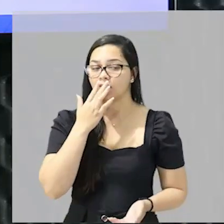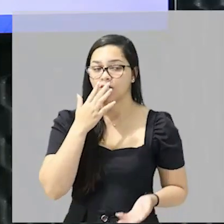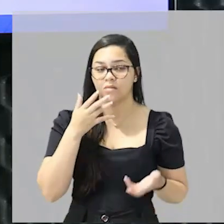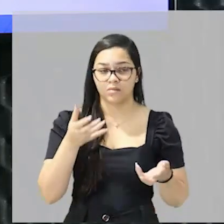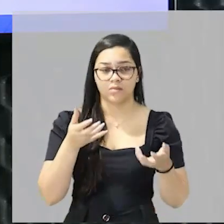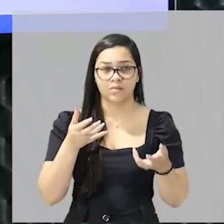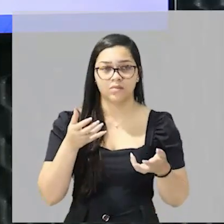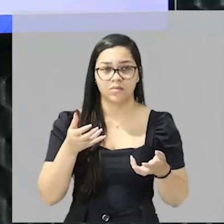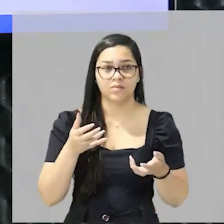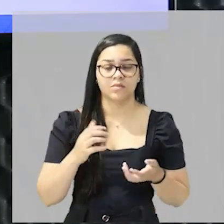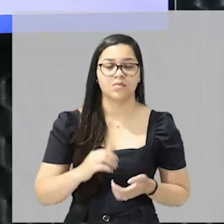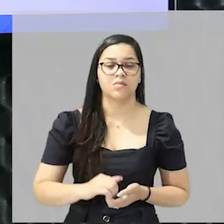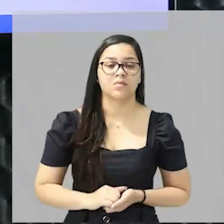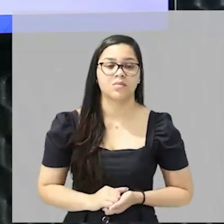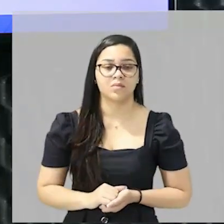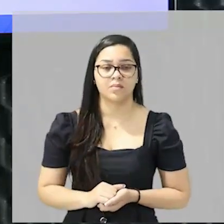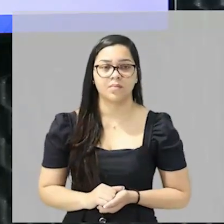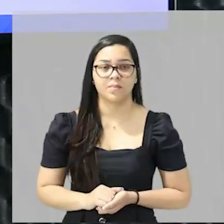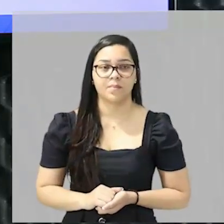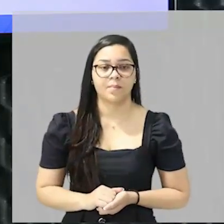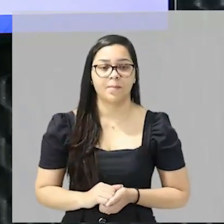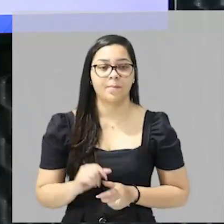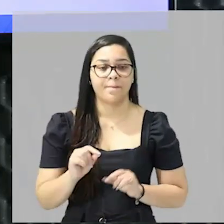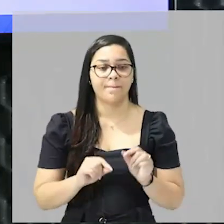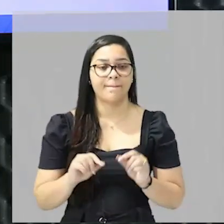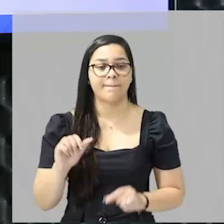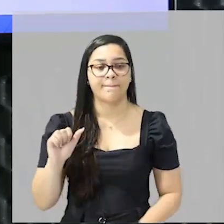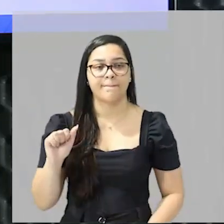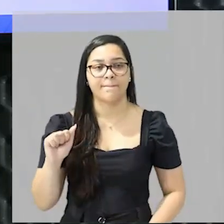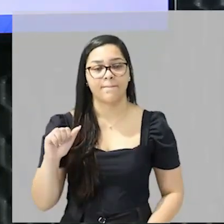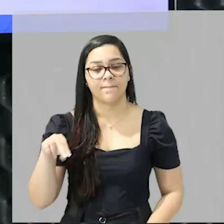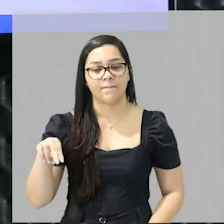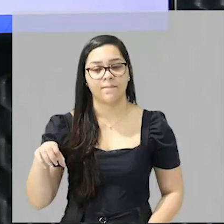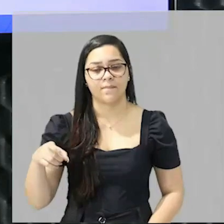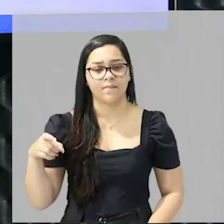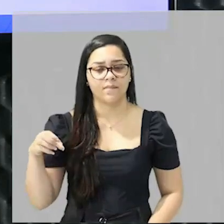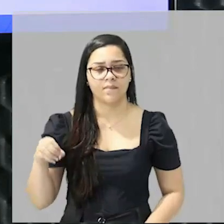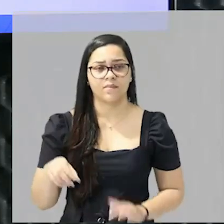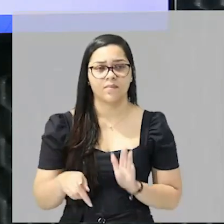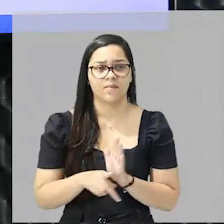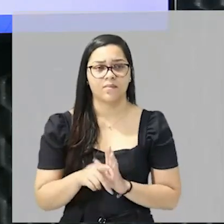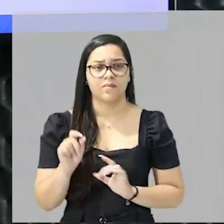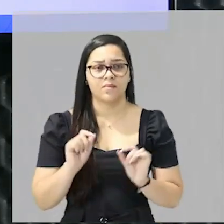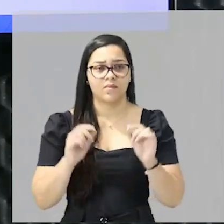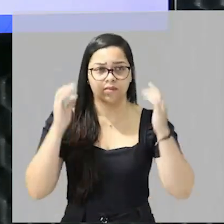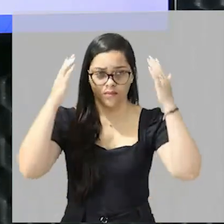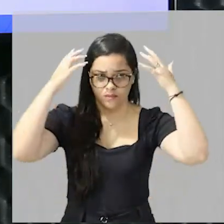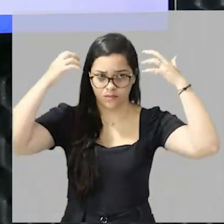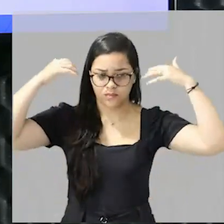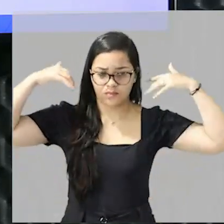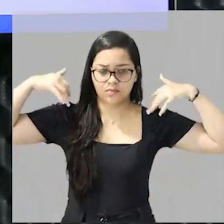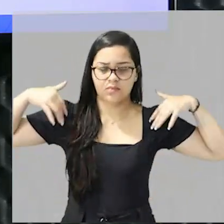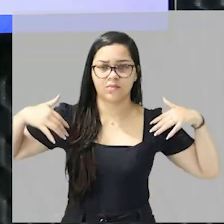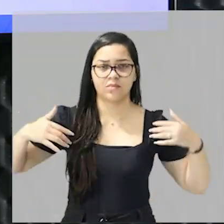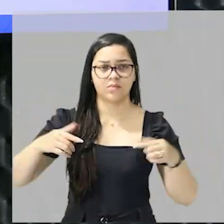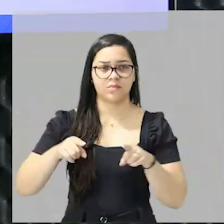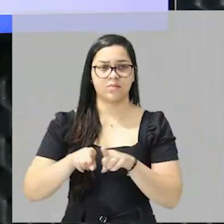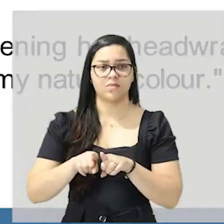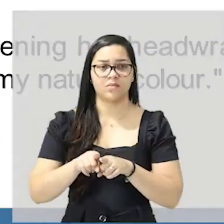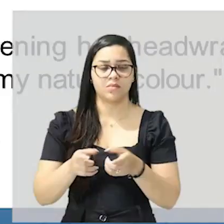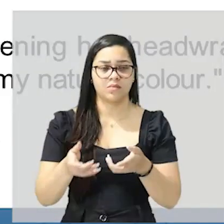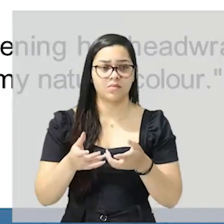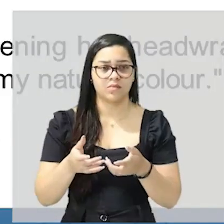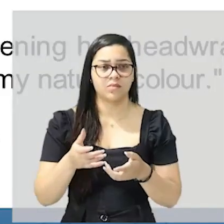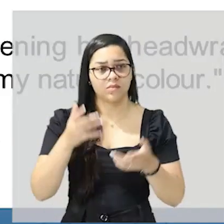para os hair attachment. Attachment é anexo, então se você pensasse as extensões, o aplique que ela coloca no